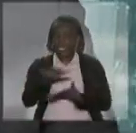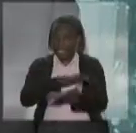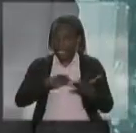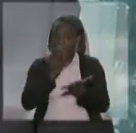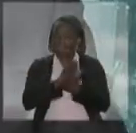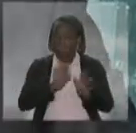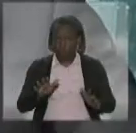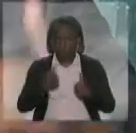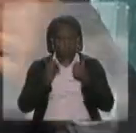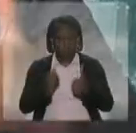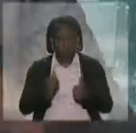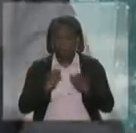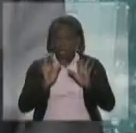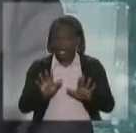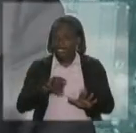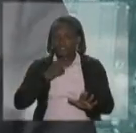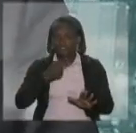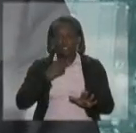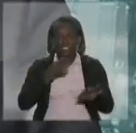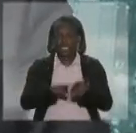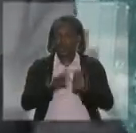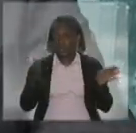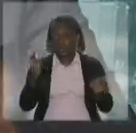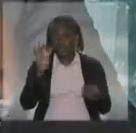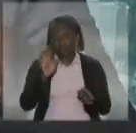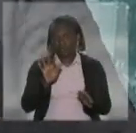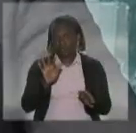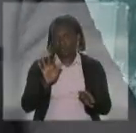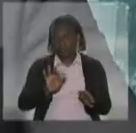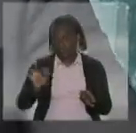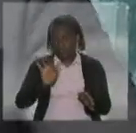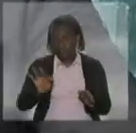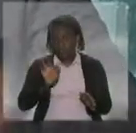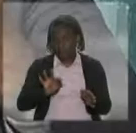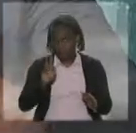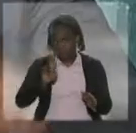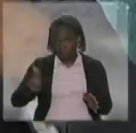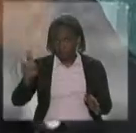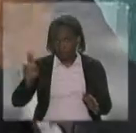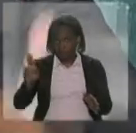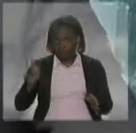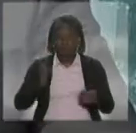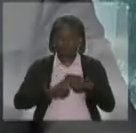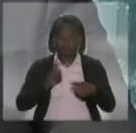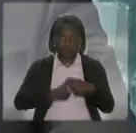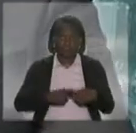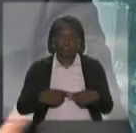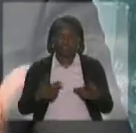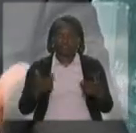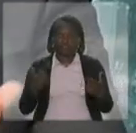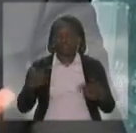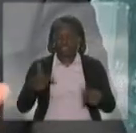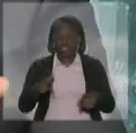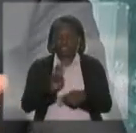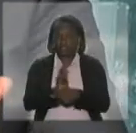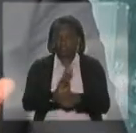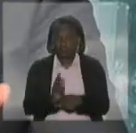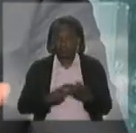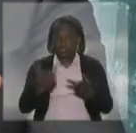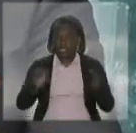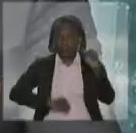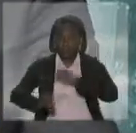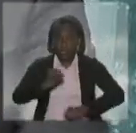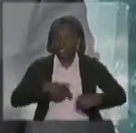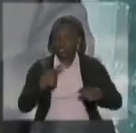greve eu não terei possibilidades de fazer a universidade funcionar que não tem portaria não tem limpeza